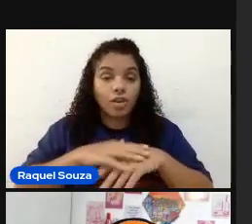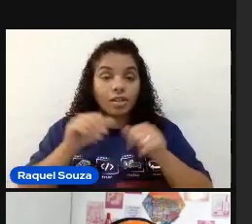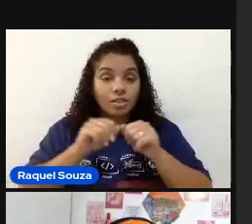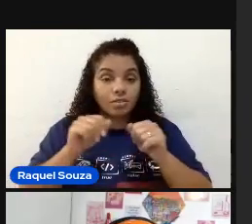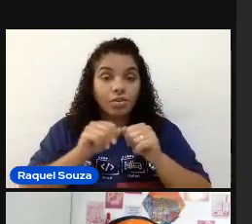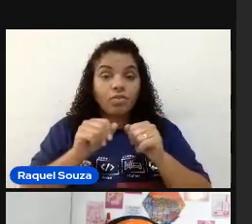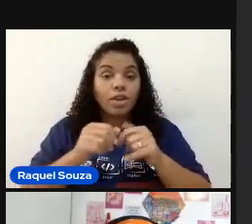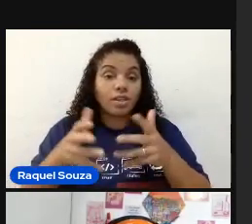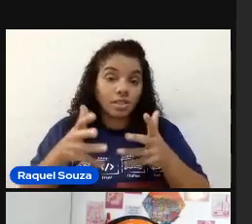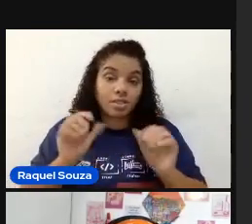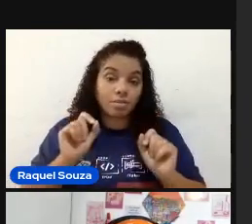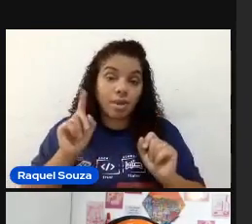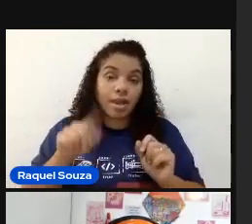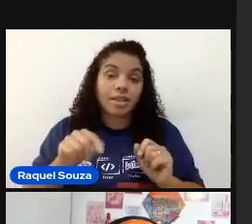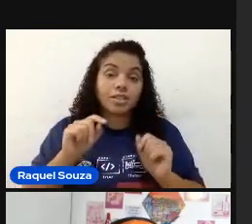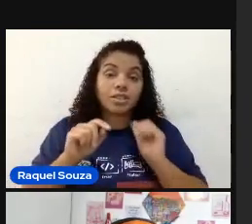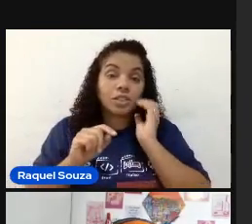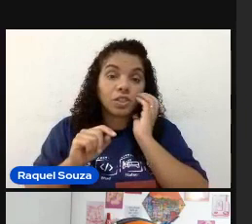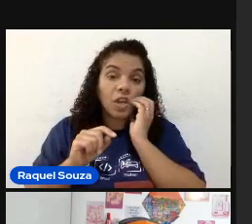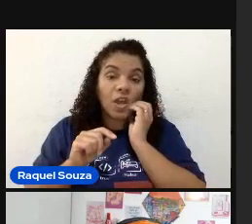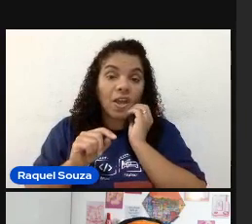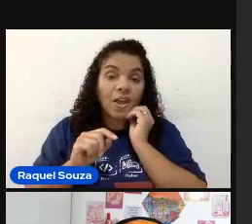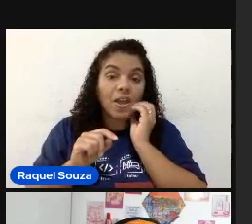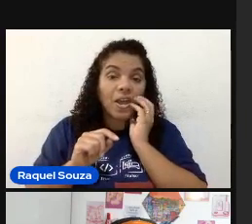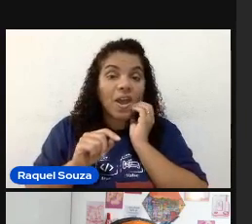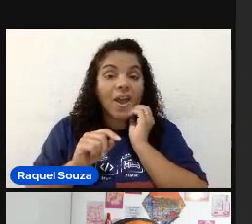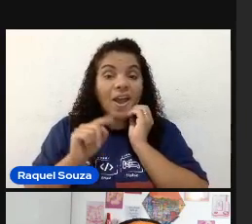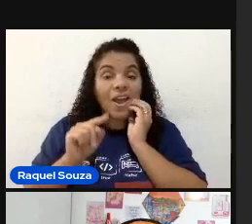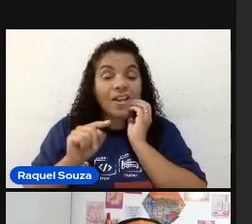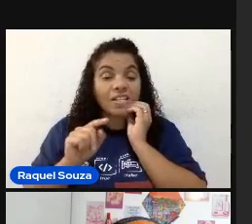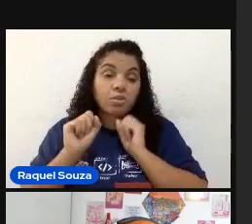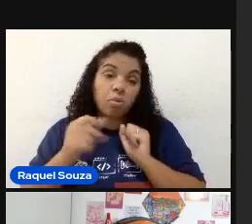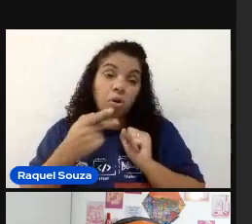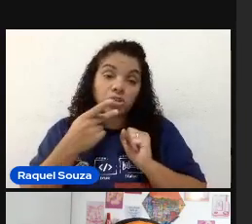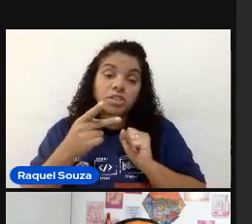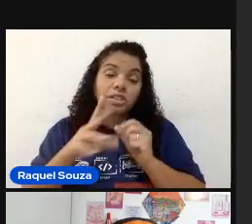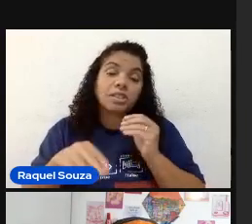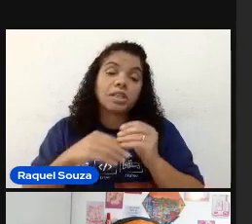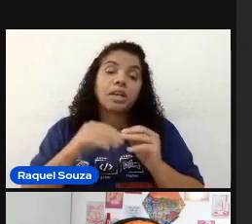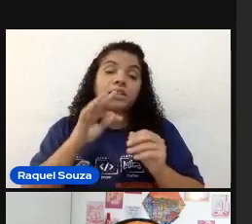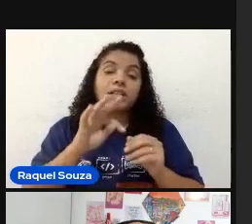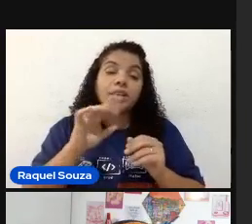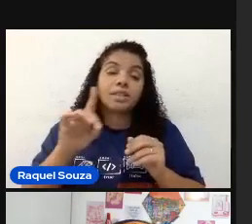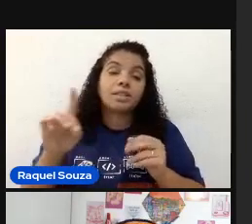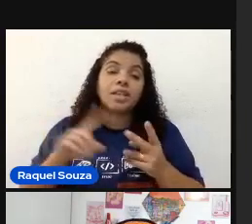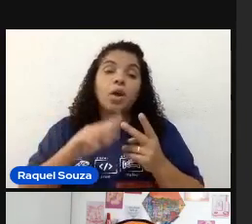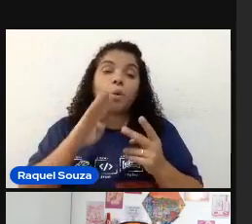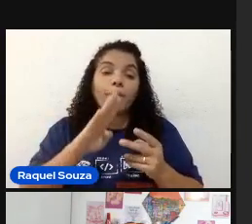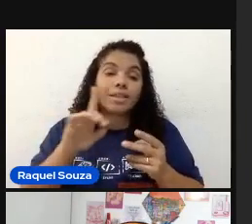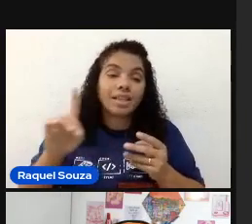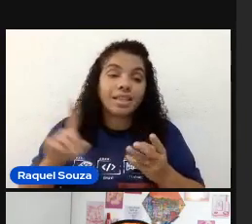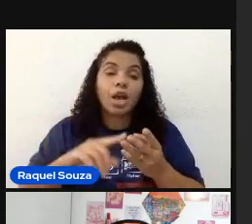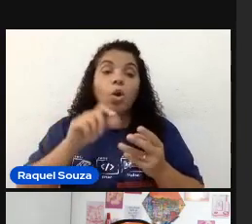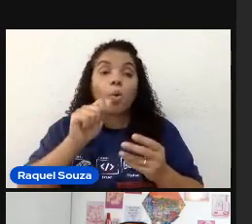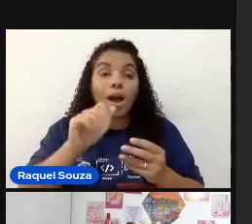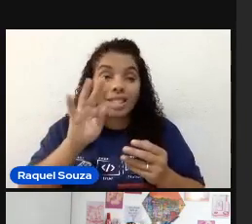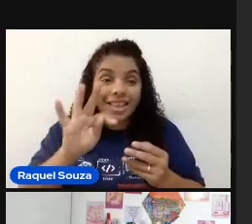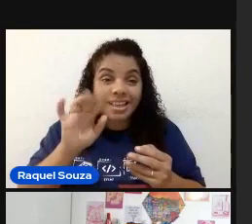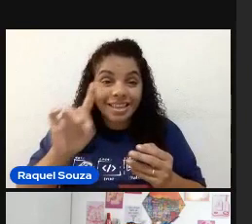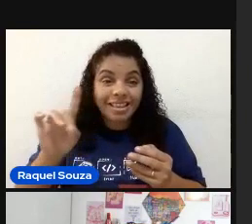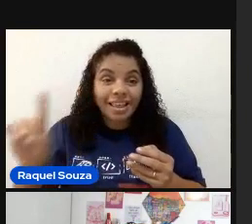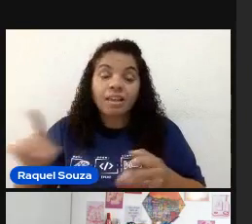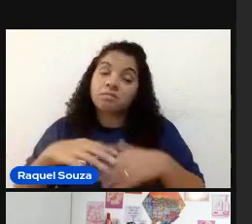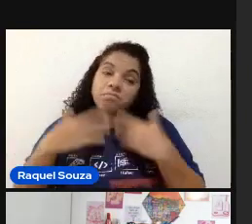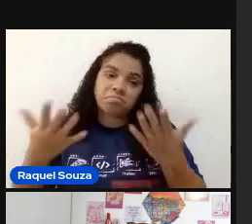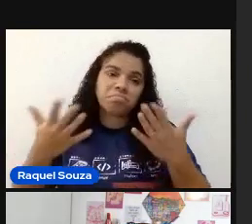espera-se que se agregue, e aí aqui a gente pode estar trazendo ou TDD, ou BDD, ou ATDD, que seja, para